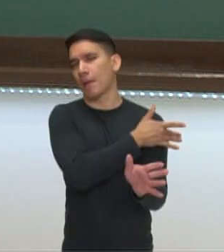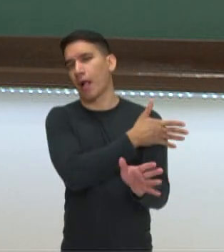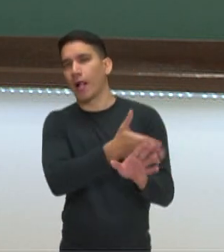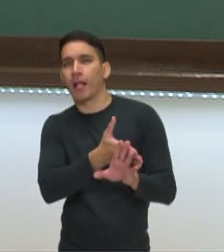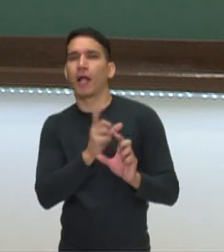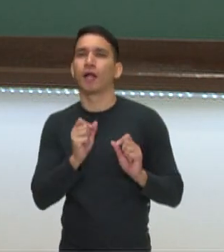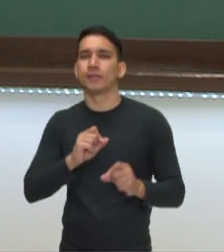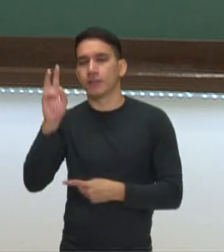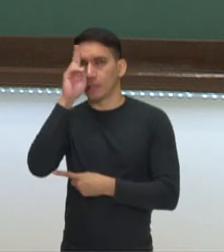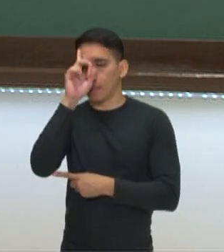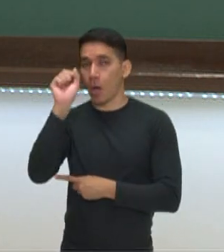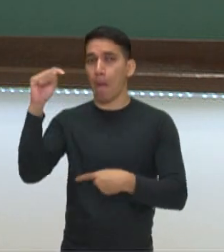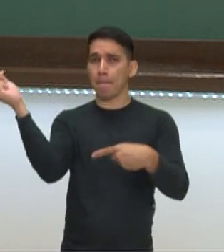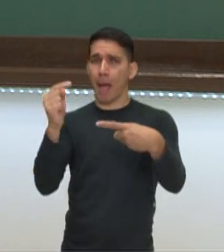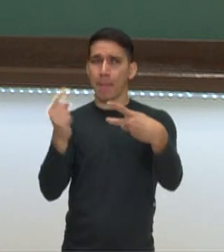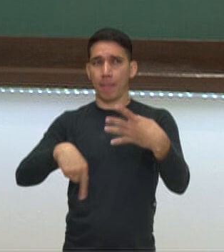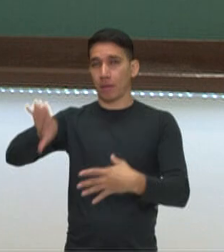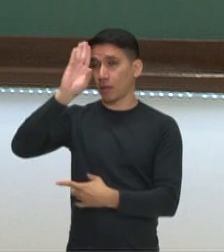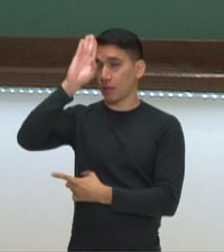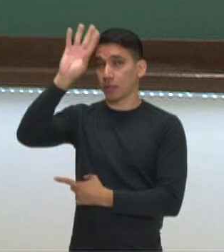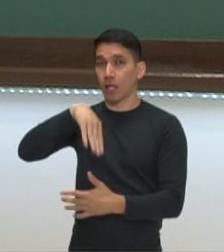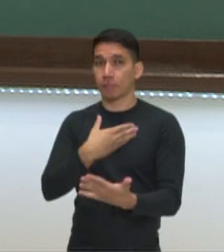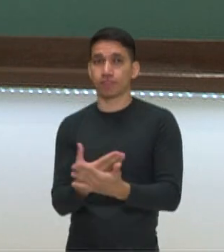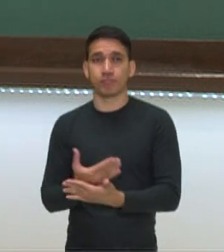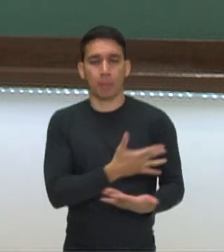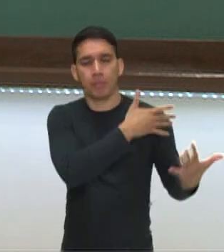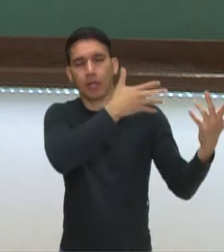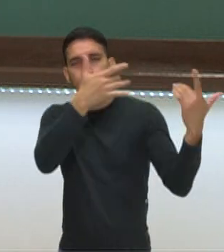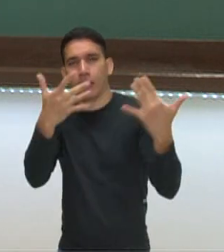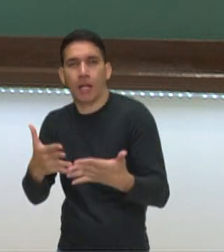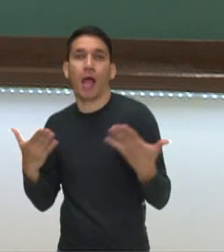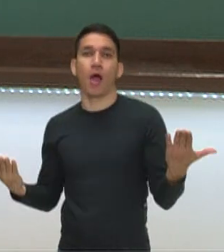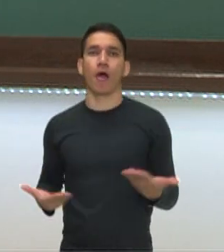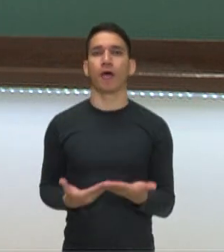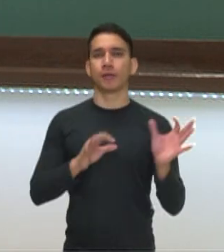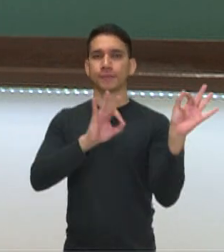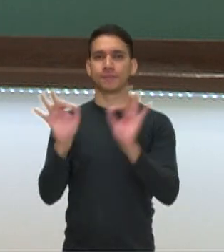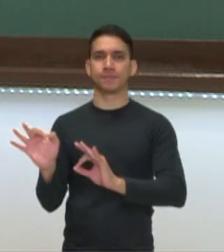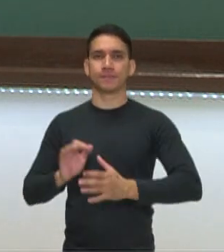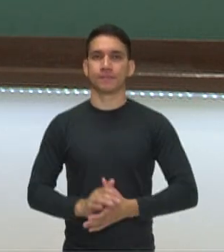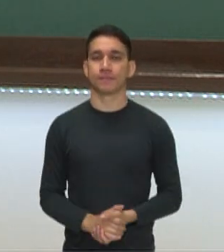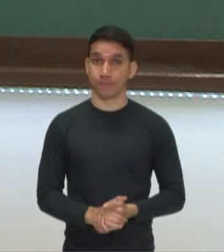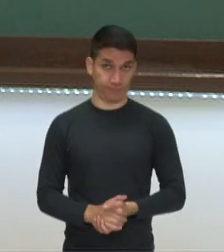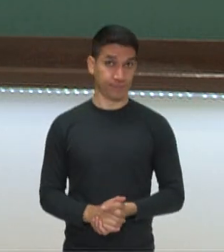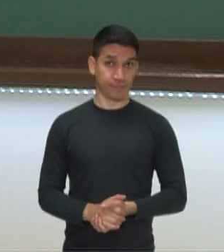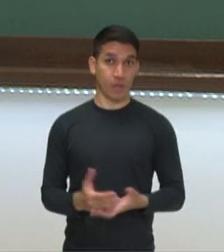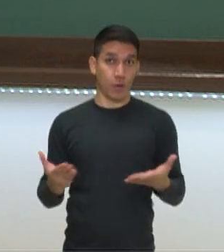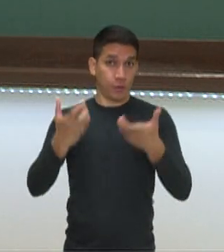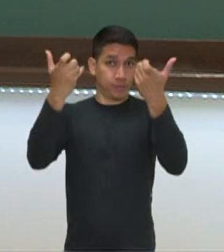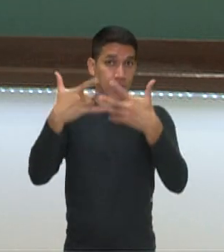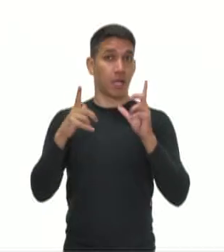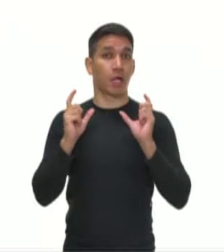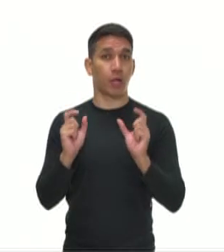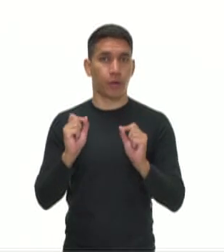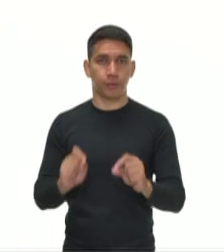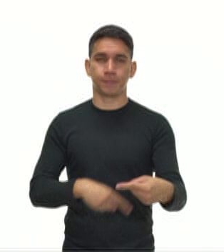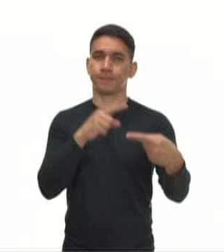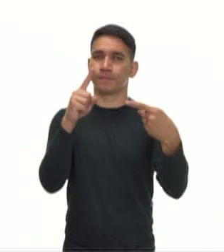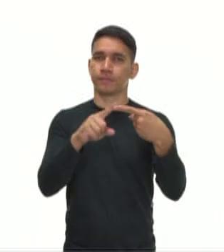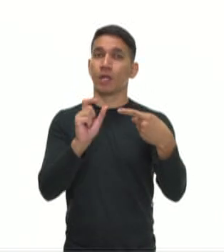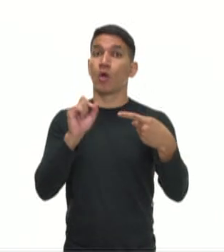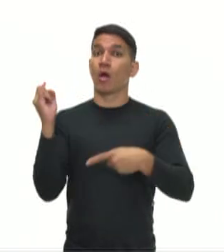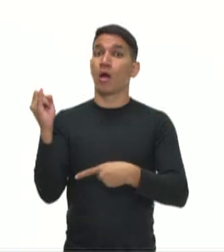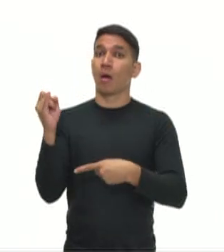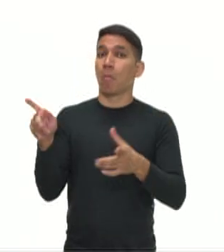Retomando então os pontos principais que nós trabalhamos ao longo dessa aula. Nessa aula então, nós vimos aí